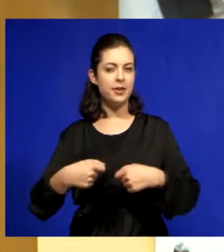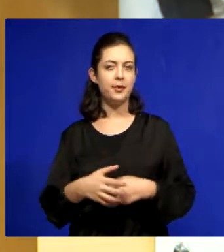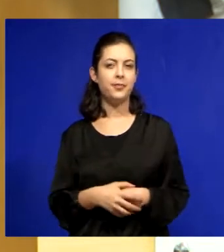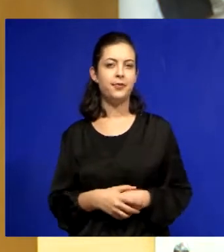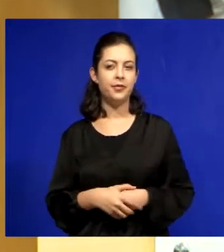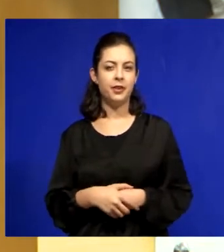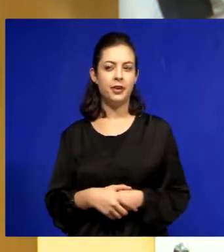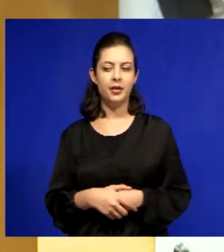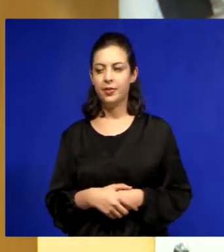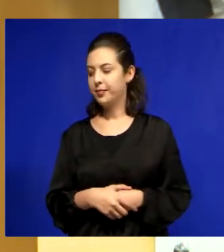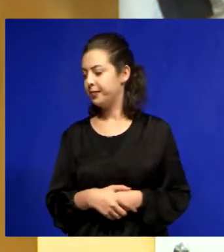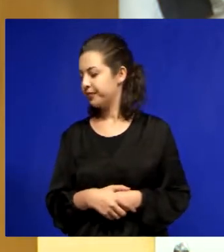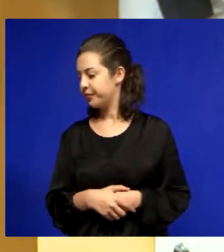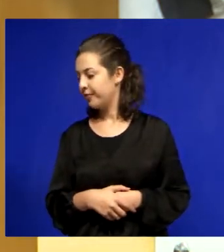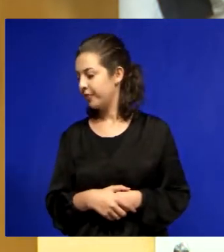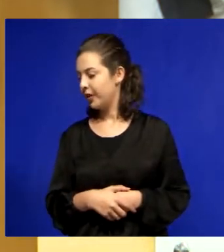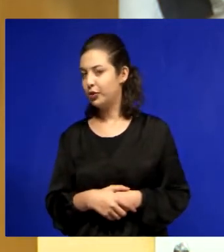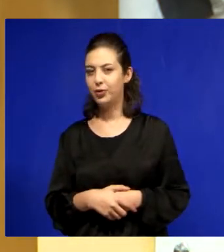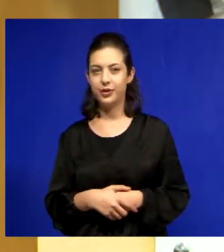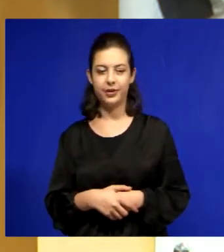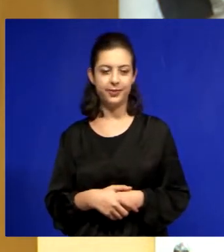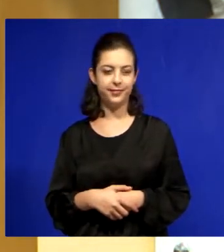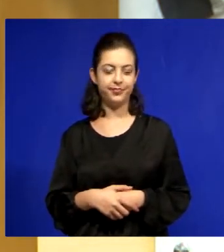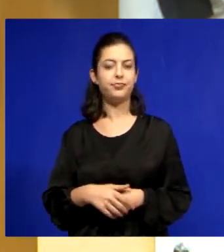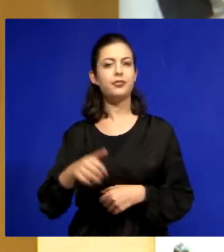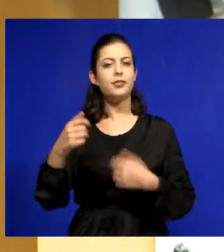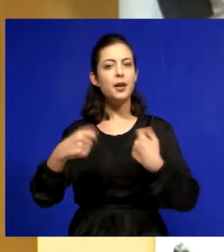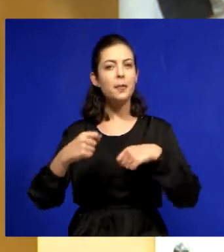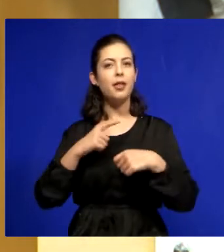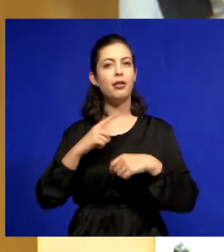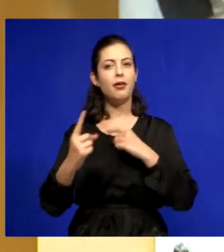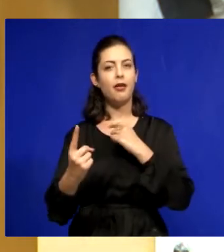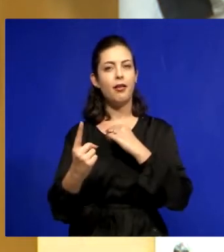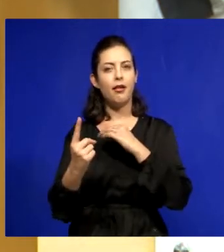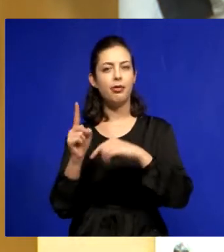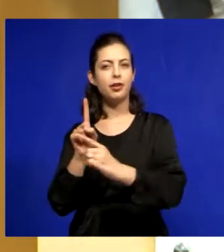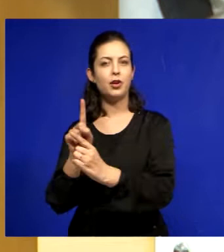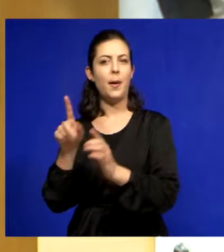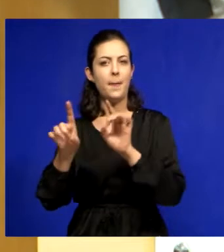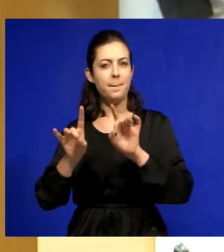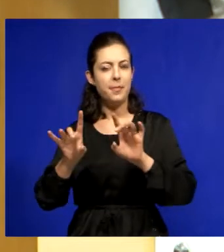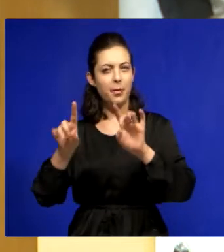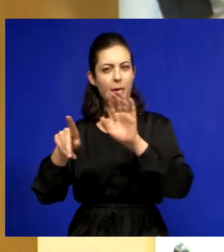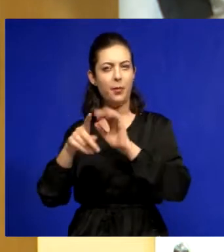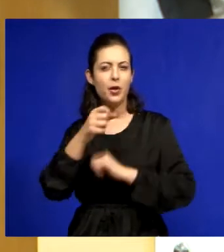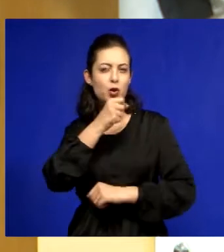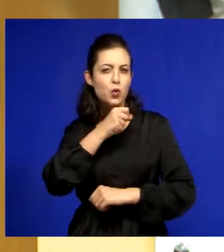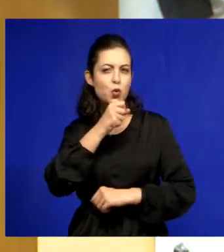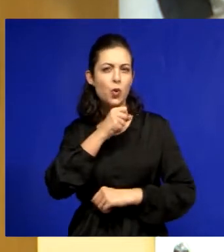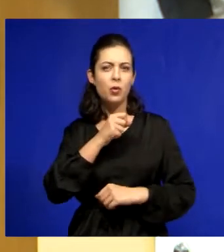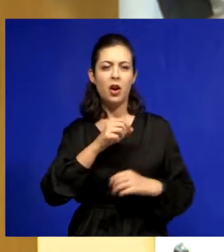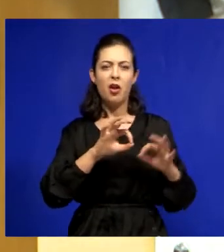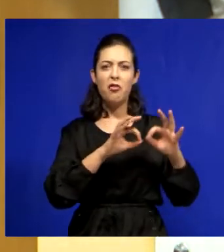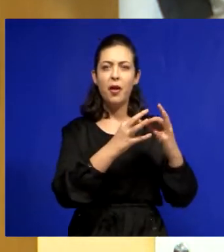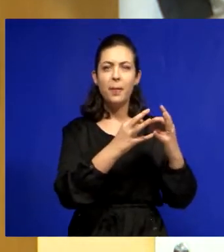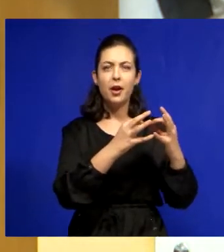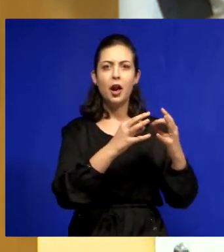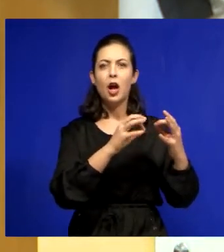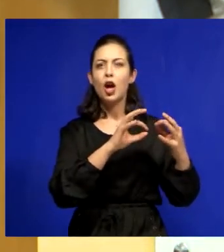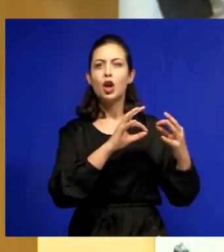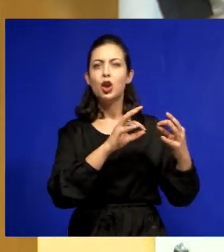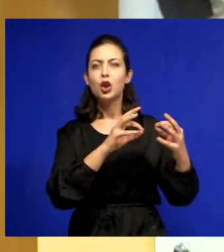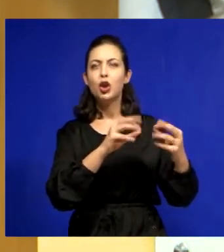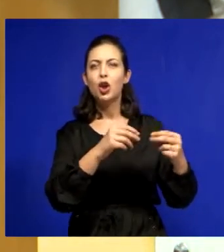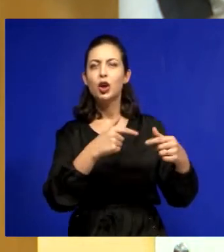acolhida em alguma instituição com relação que cuida do idoso porque a família todos trabalham nem e